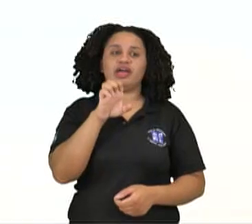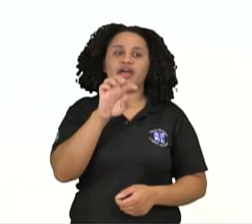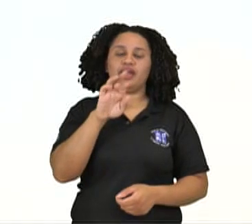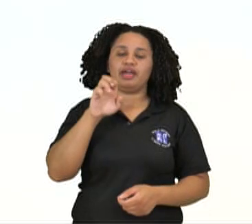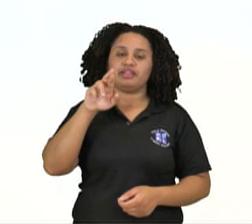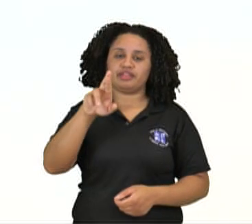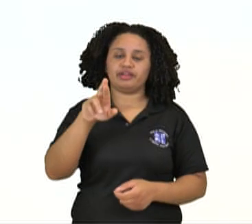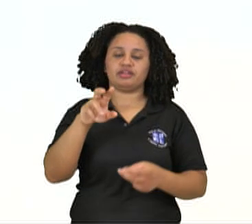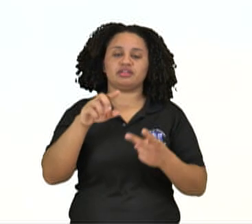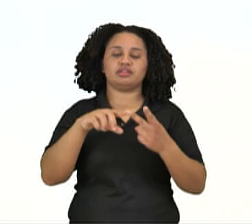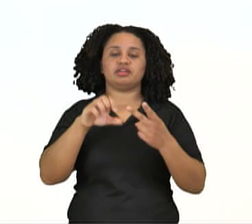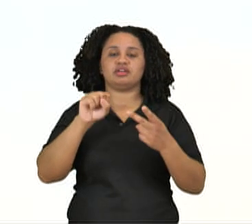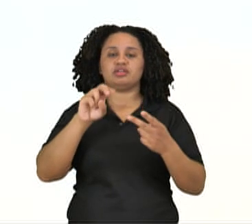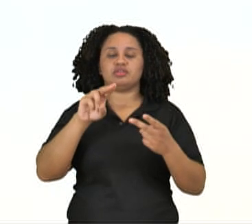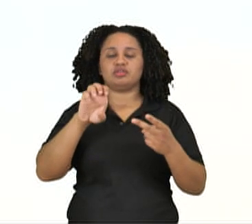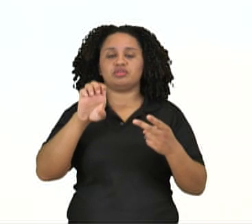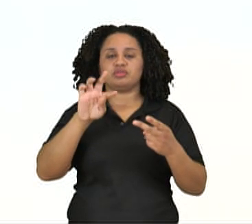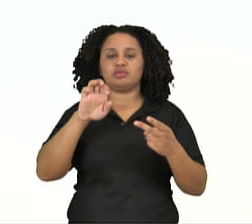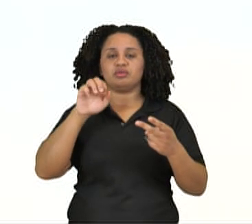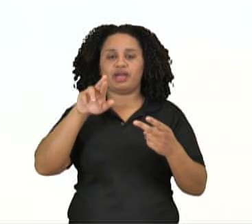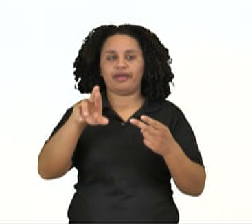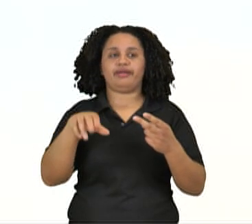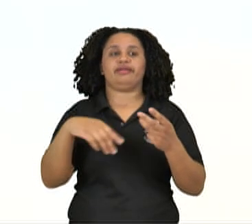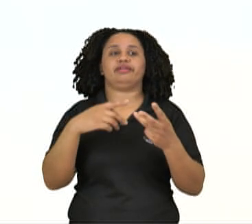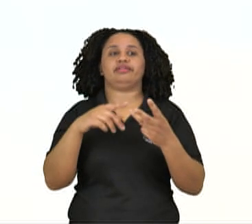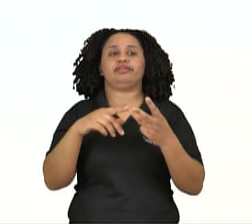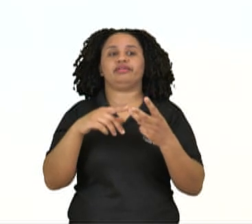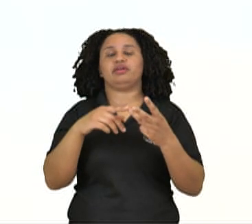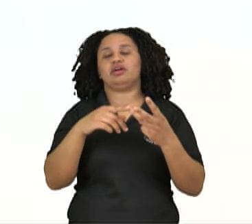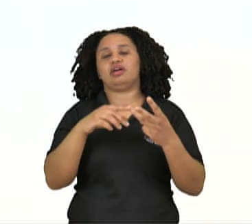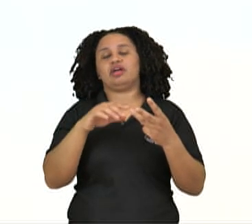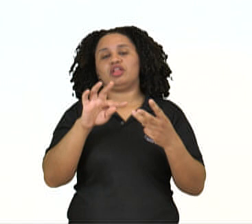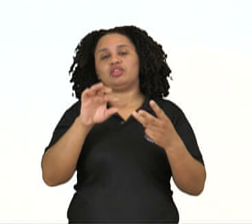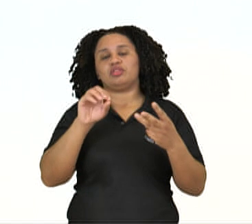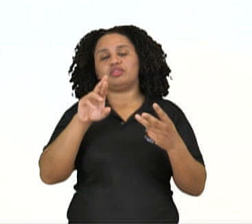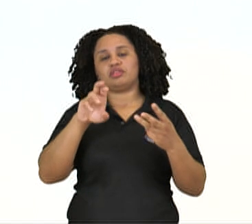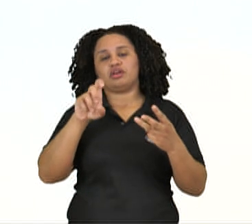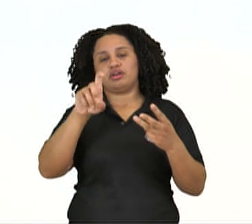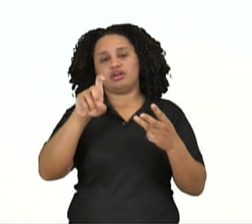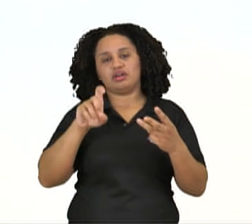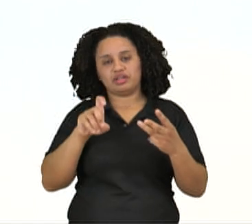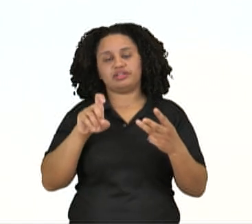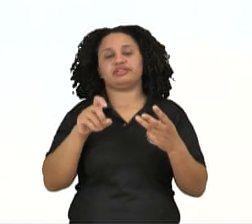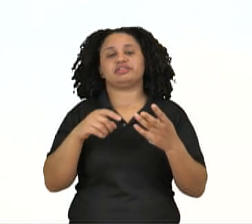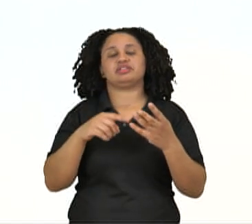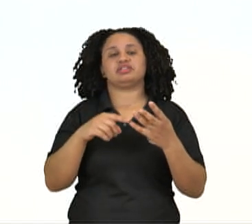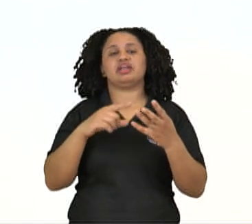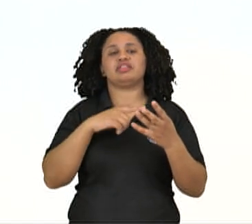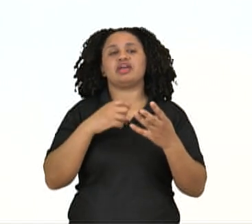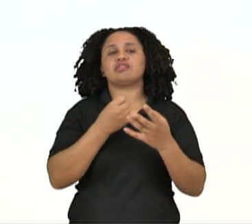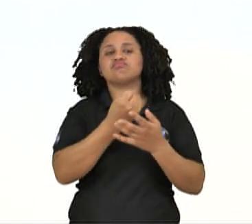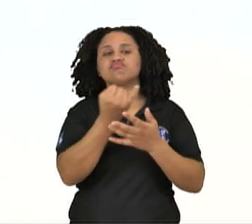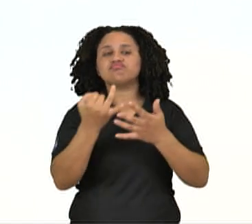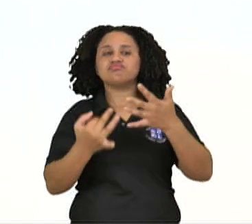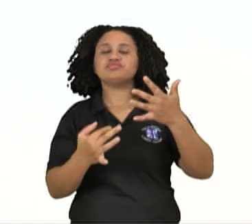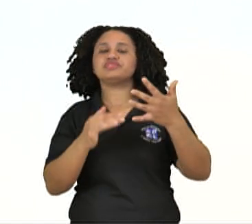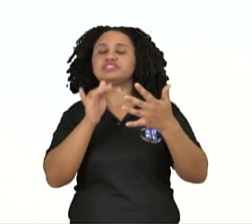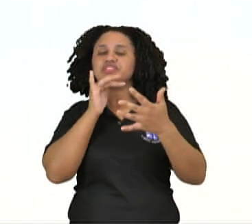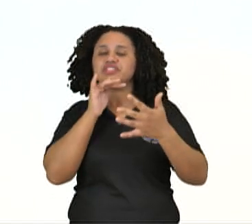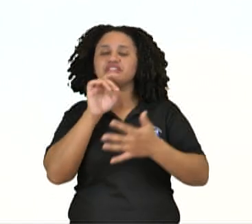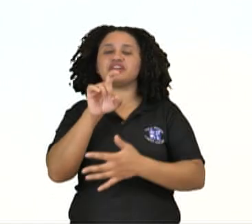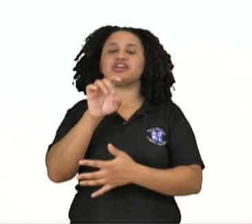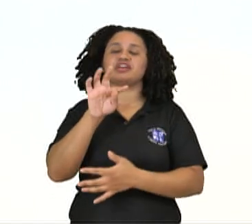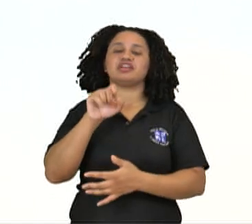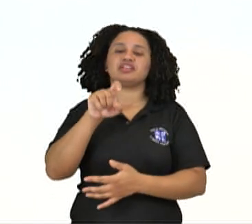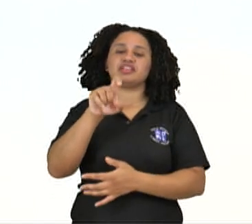caráter, suéter, tórax, hífen, elétrons, amável, louvável, invejável, táxi, biquíni,